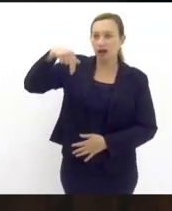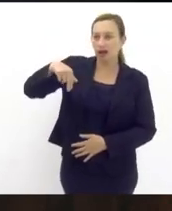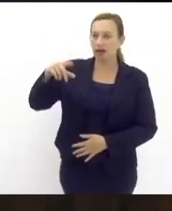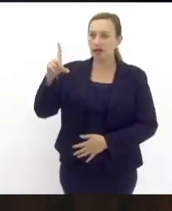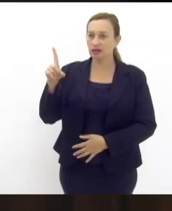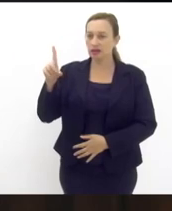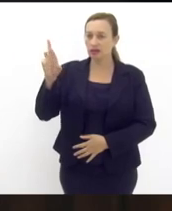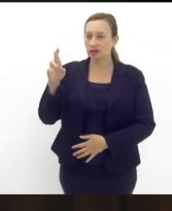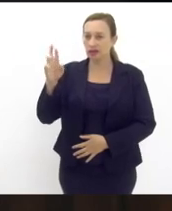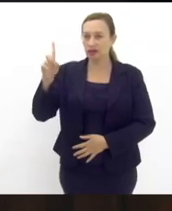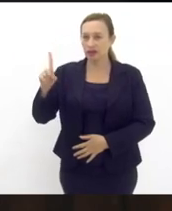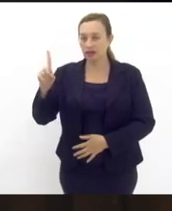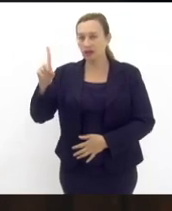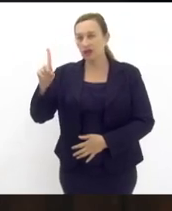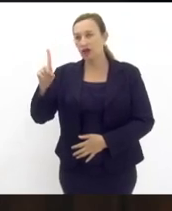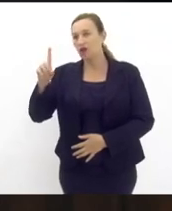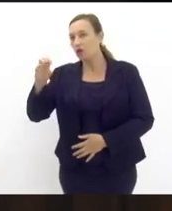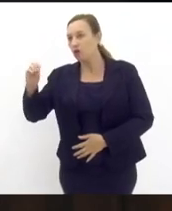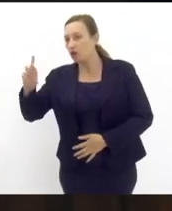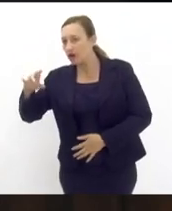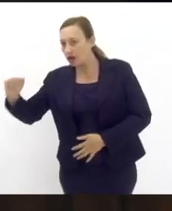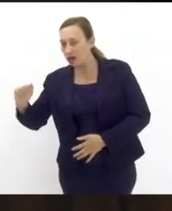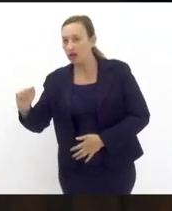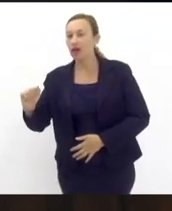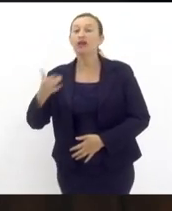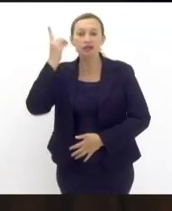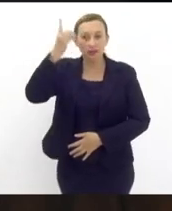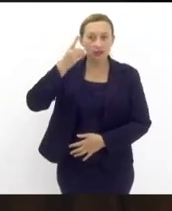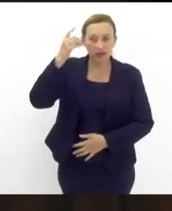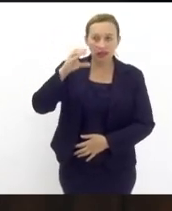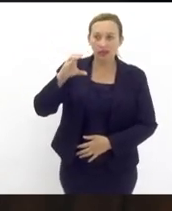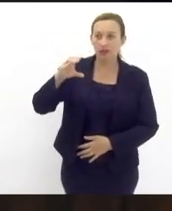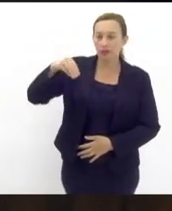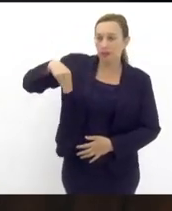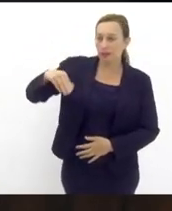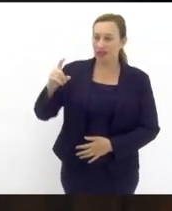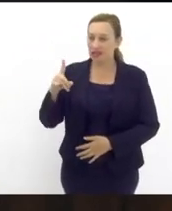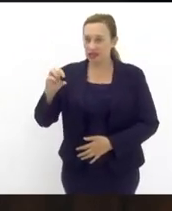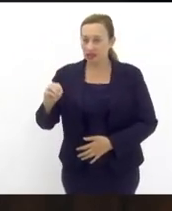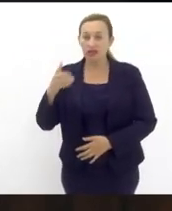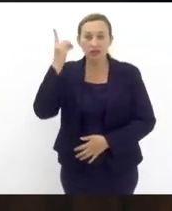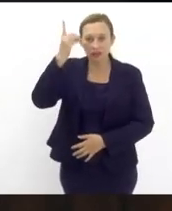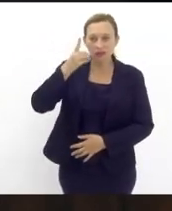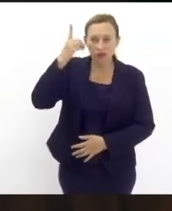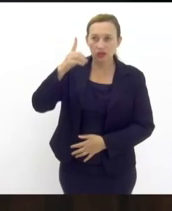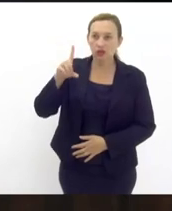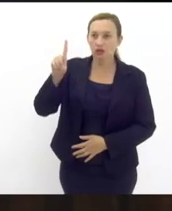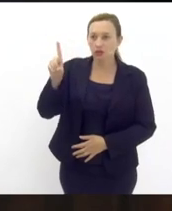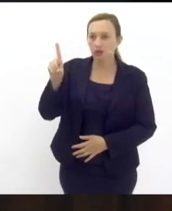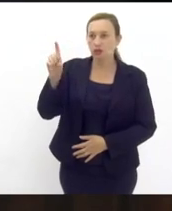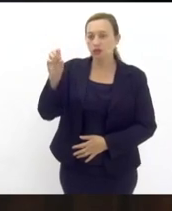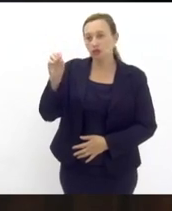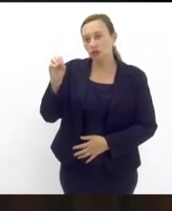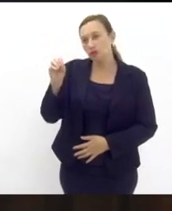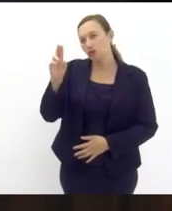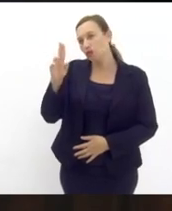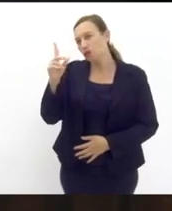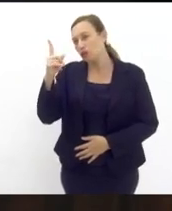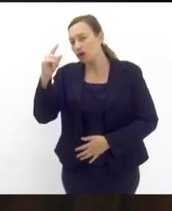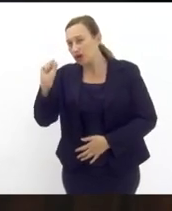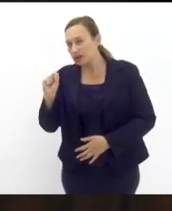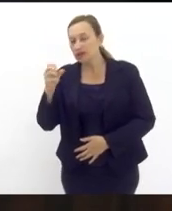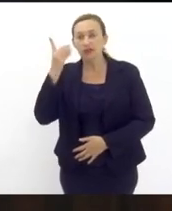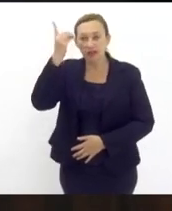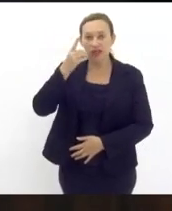controle deputado Carlos Macedo Deputado Douglas ruas Deputado Renato